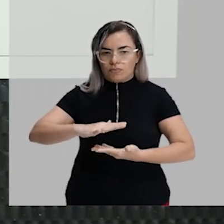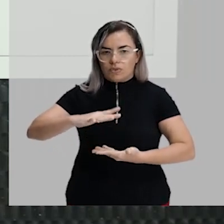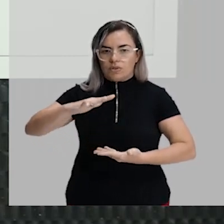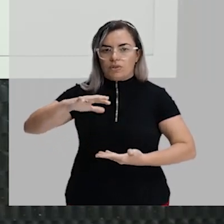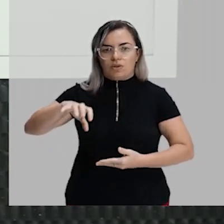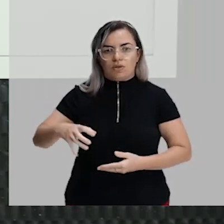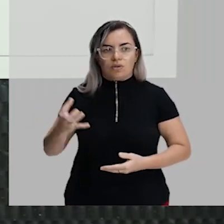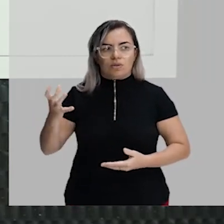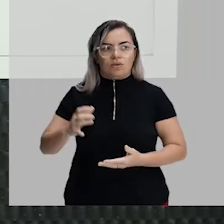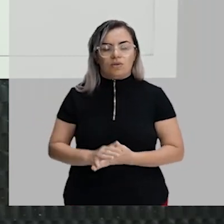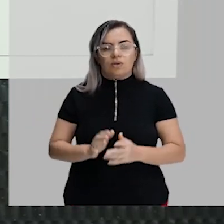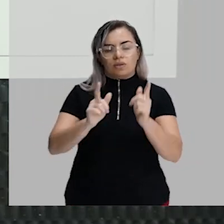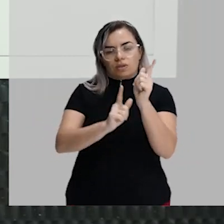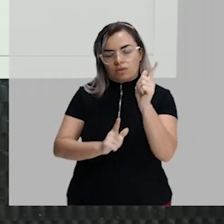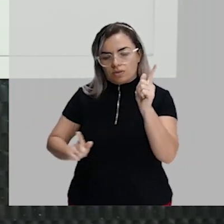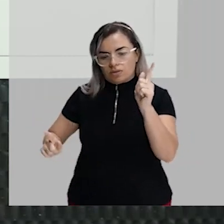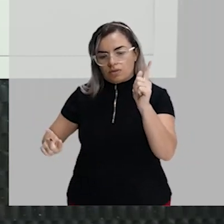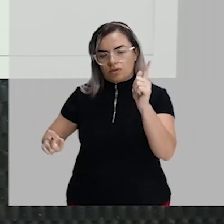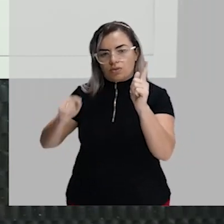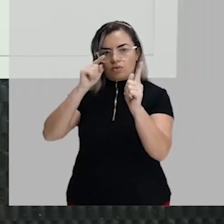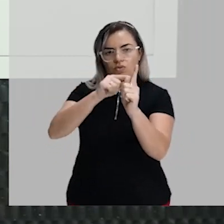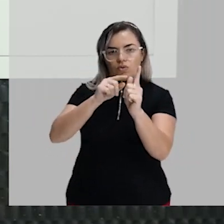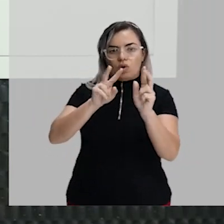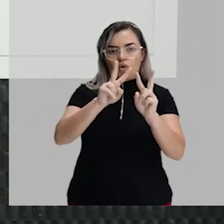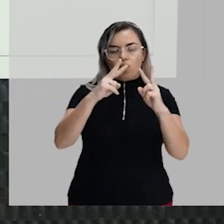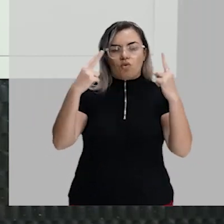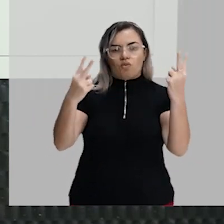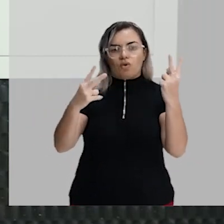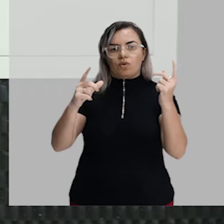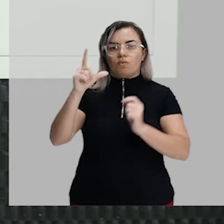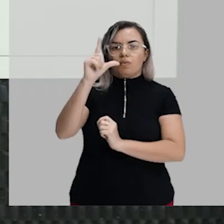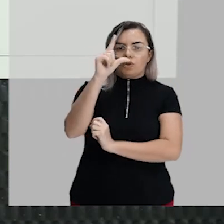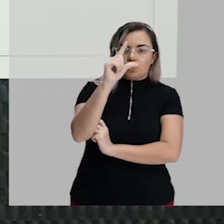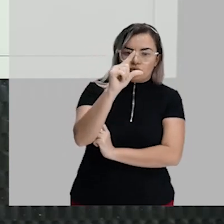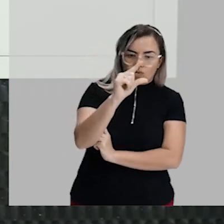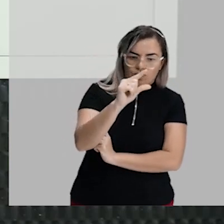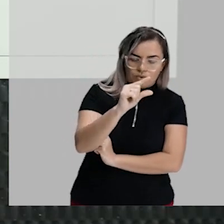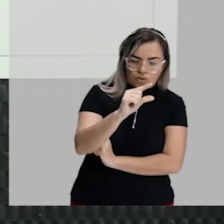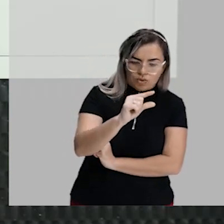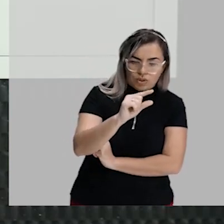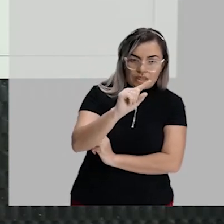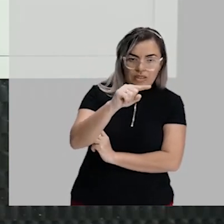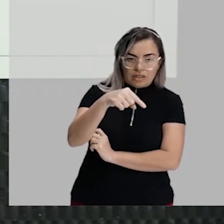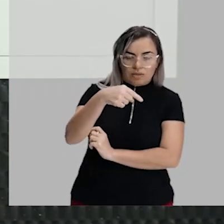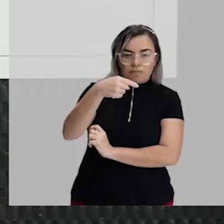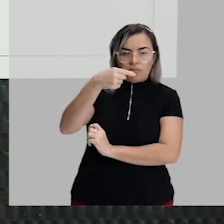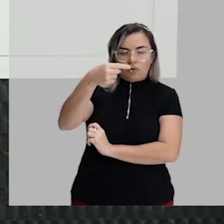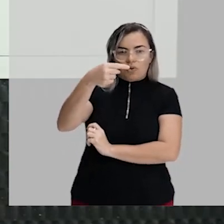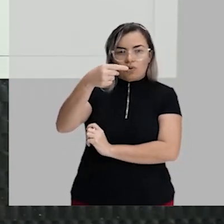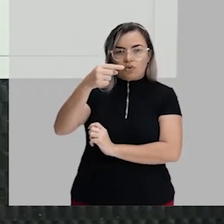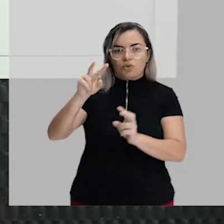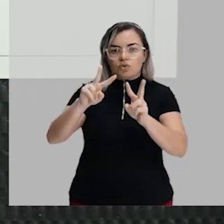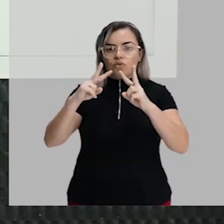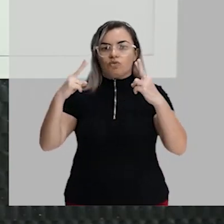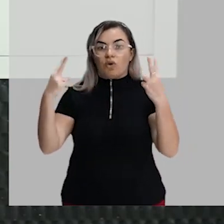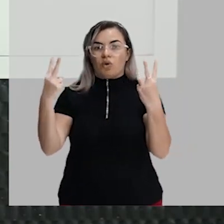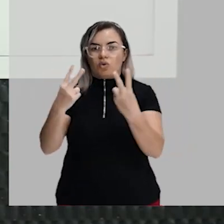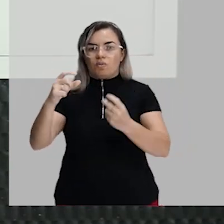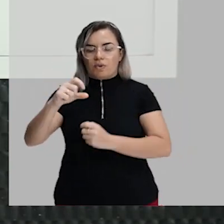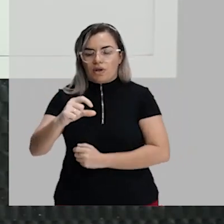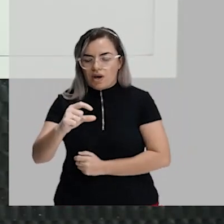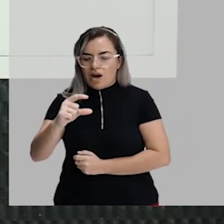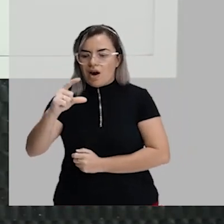desta forma. Ele diminui primeiramente o seu volume para depois o seu volume subir. E